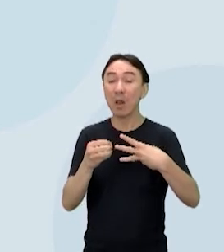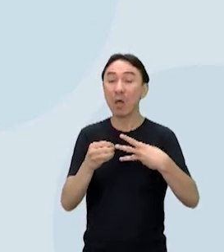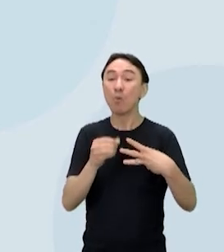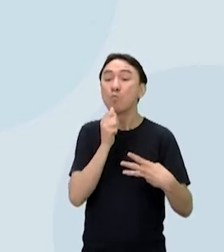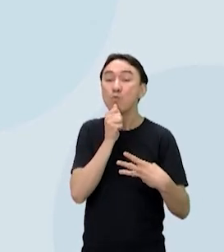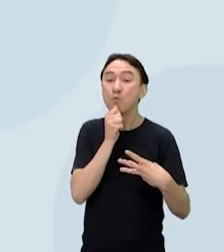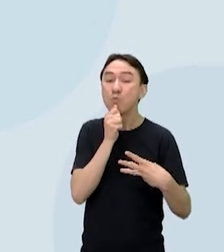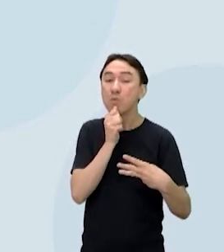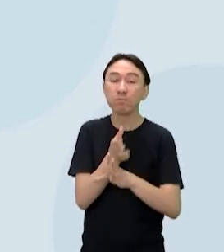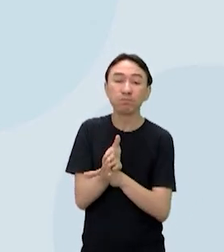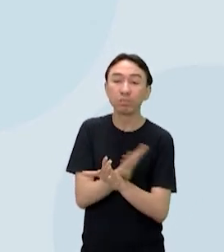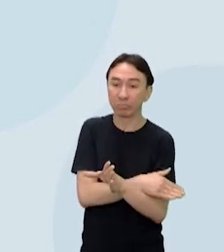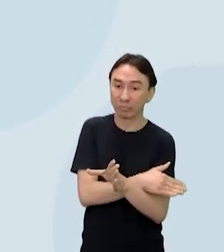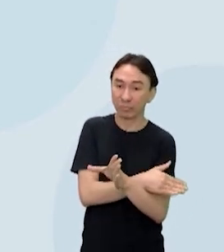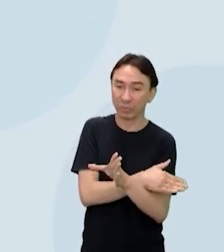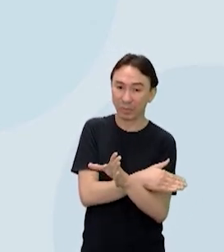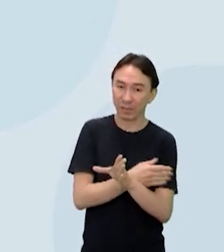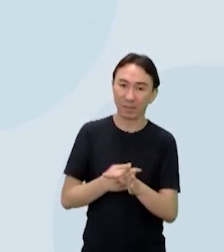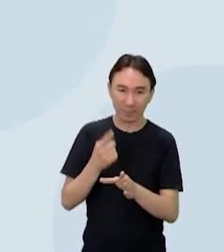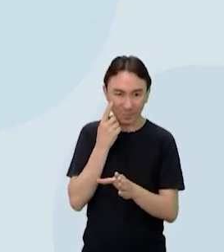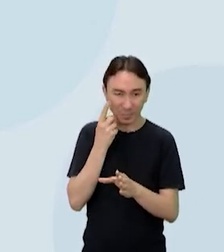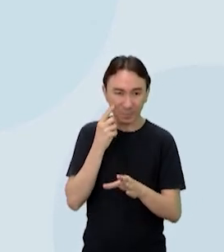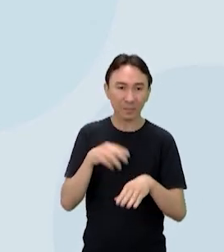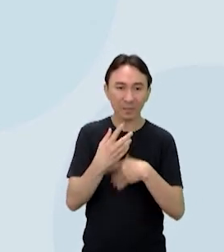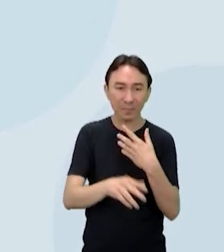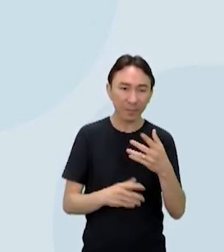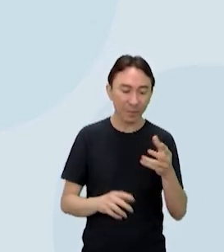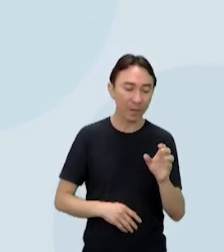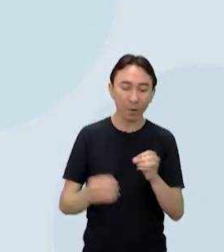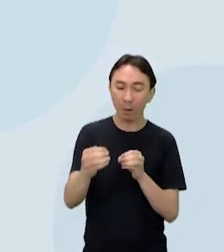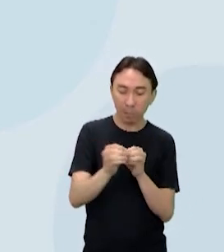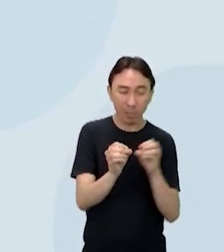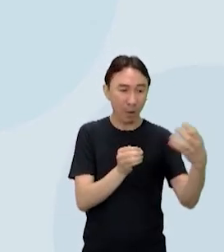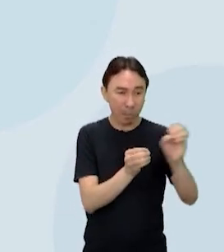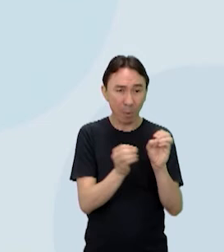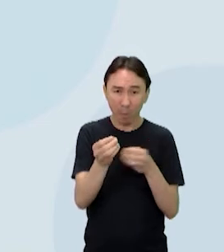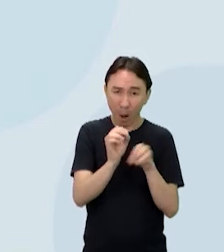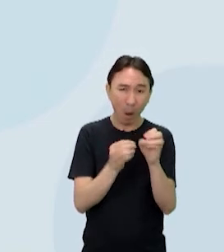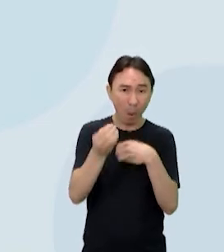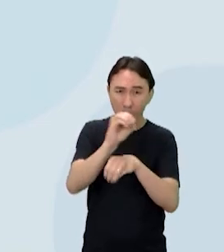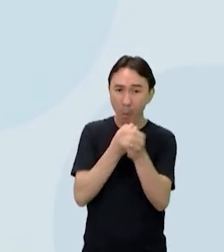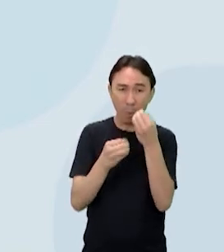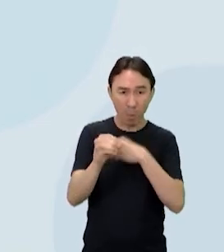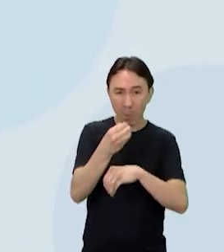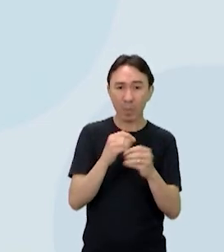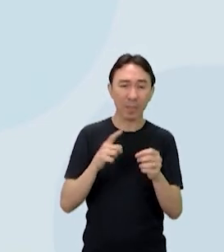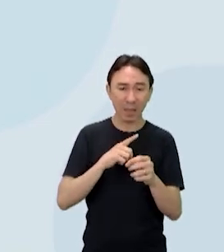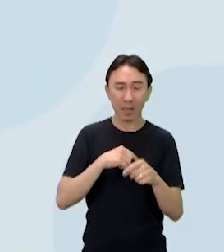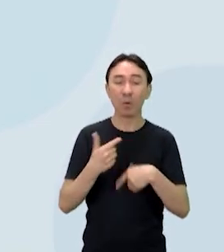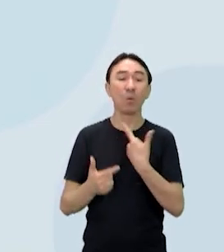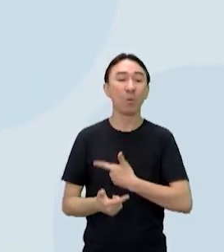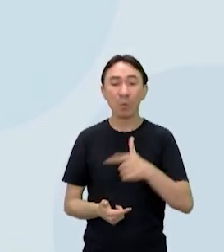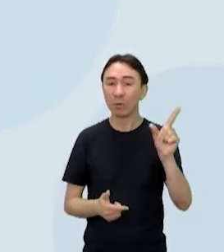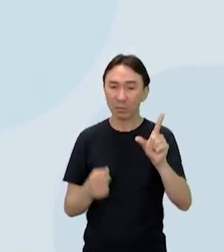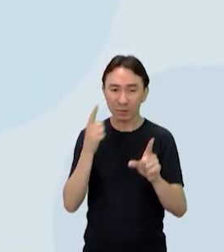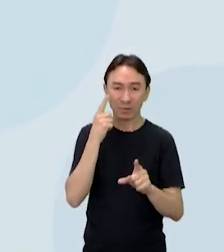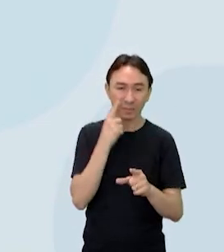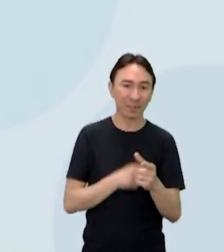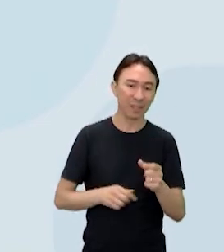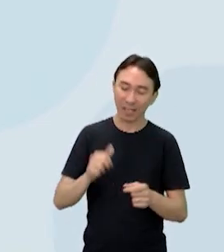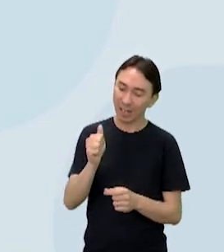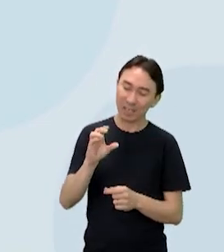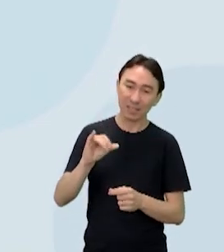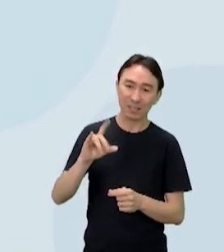Os coacervados, então, eles englobariam outras moléculas, como os ácidos nucleicos. Se você